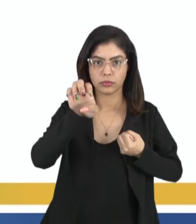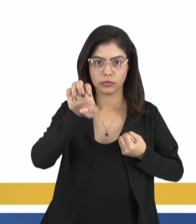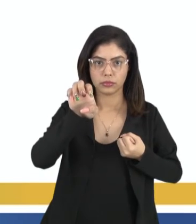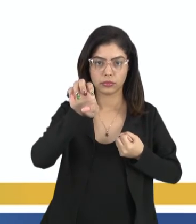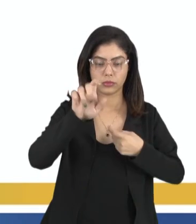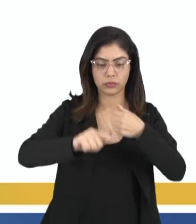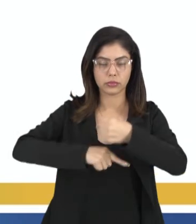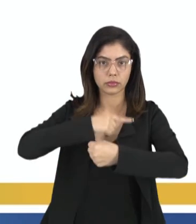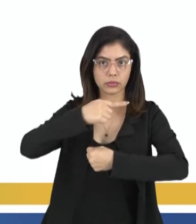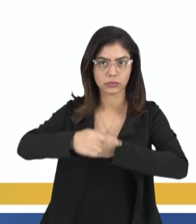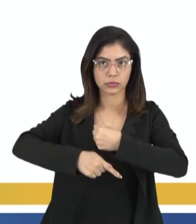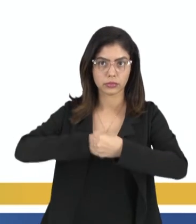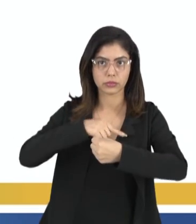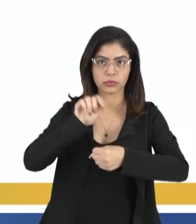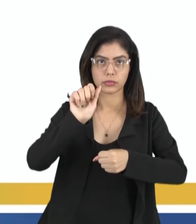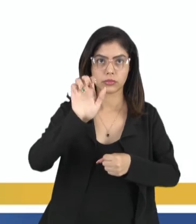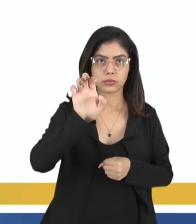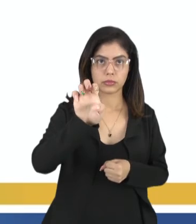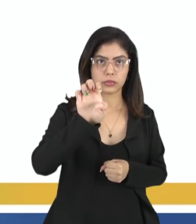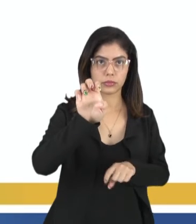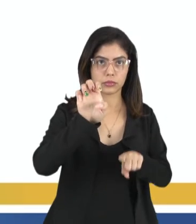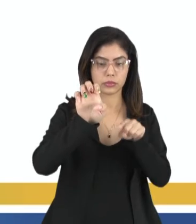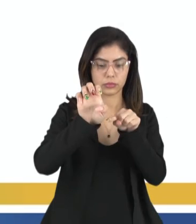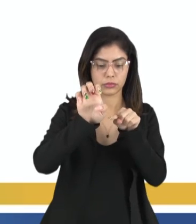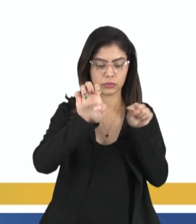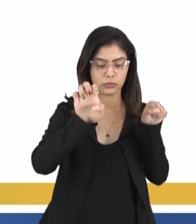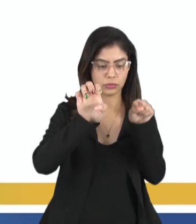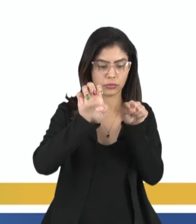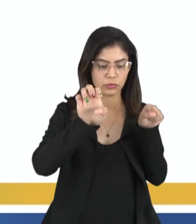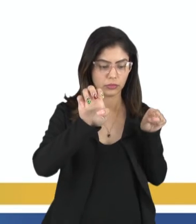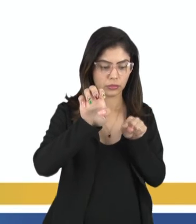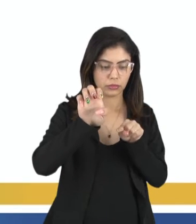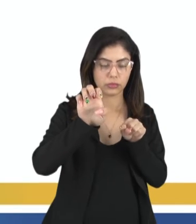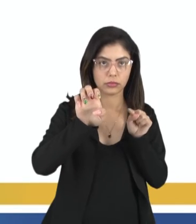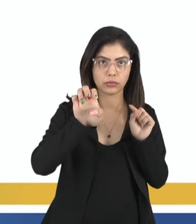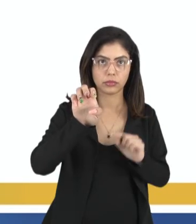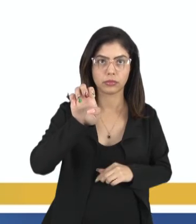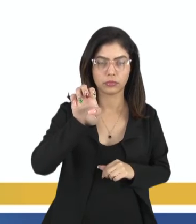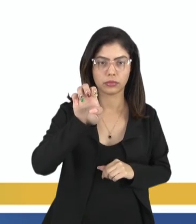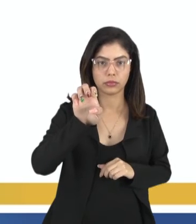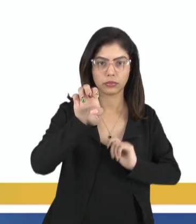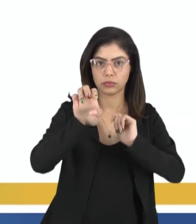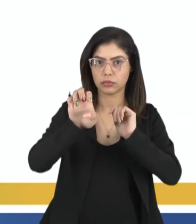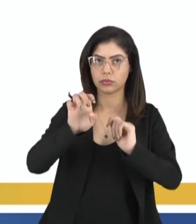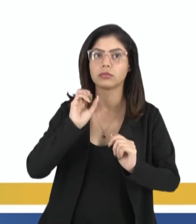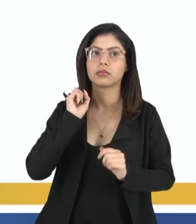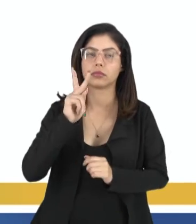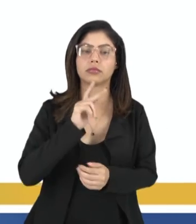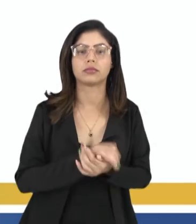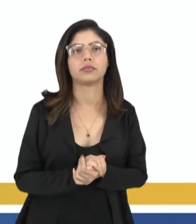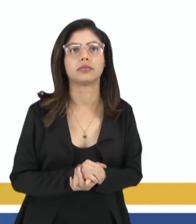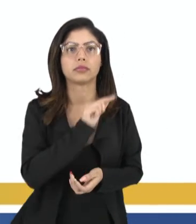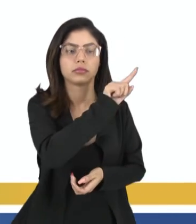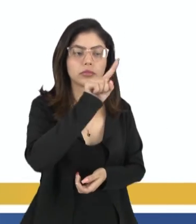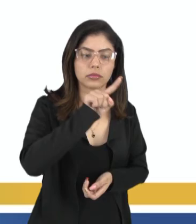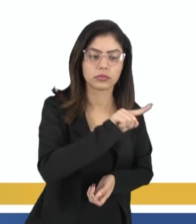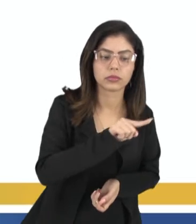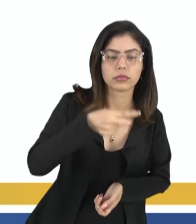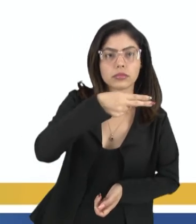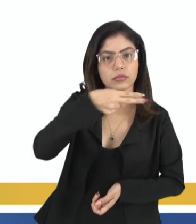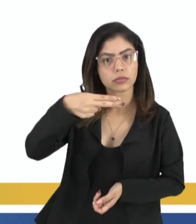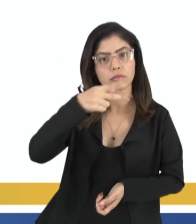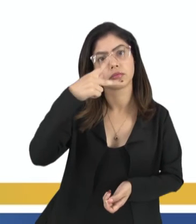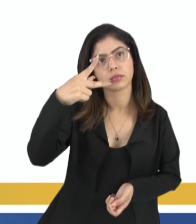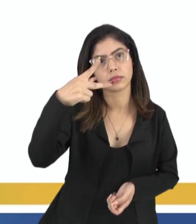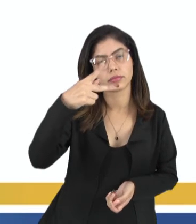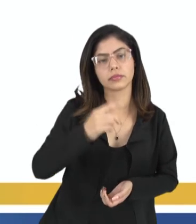número atômico desse elemento químico, que é a identidade dele, ok? E aí aqui eu coloquei para vocês que